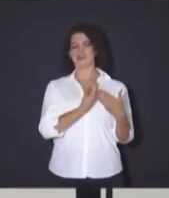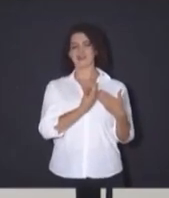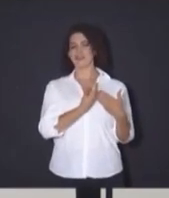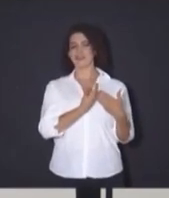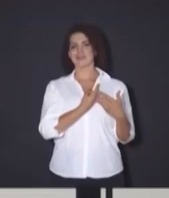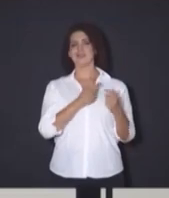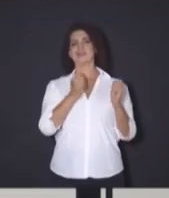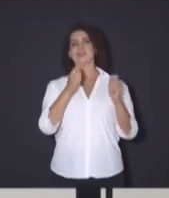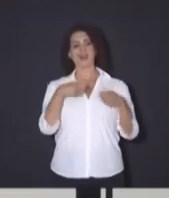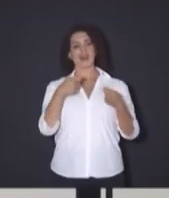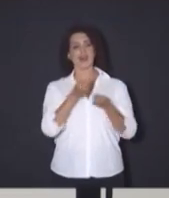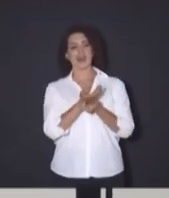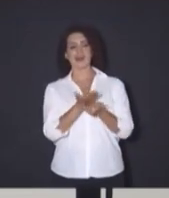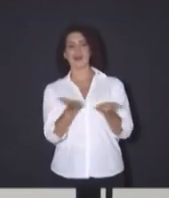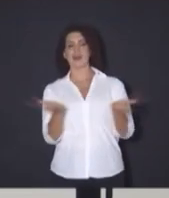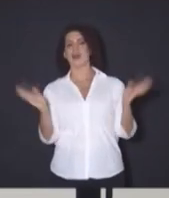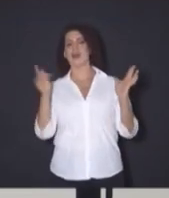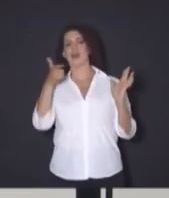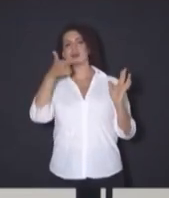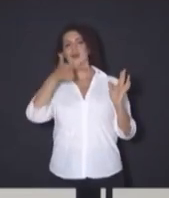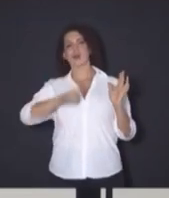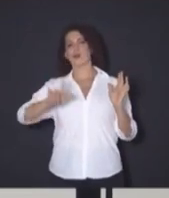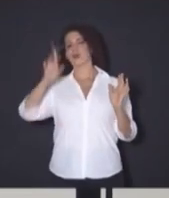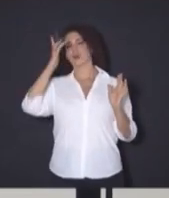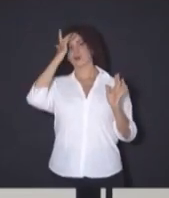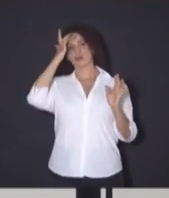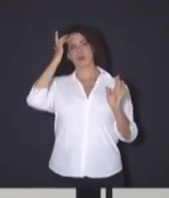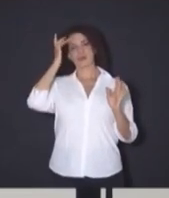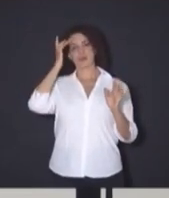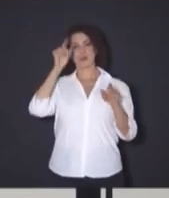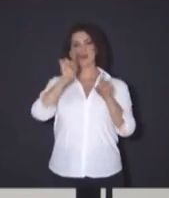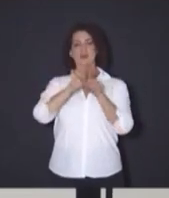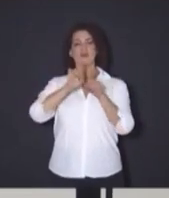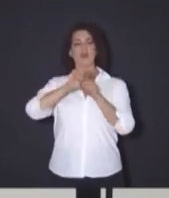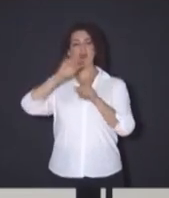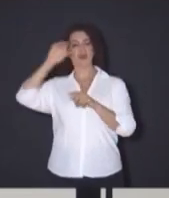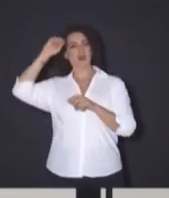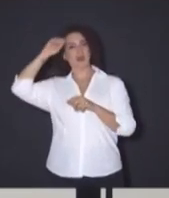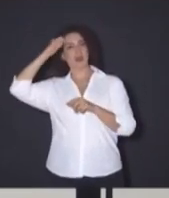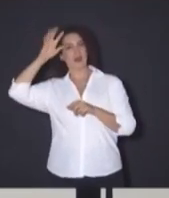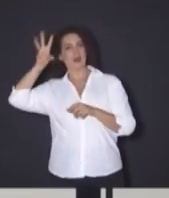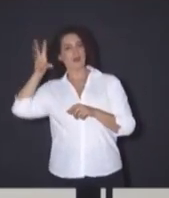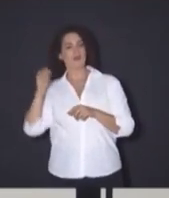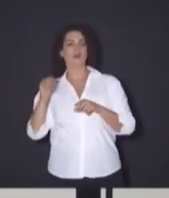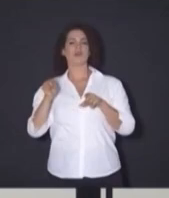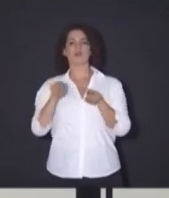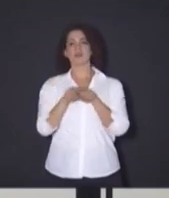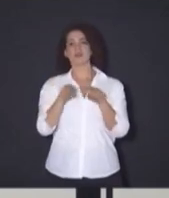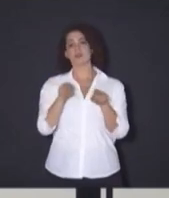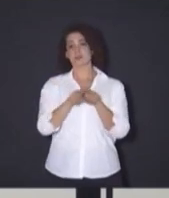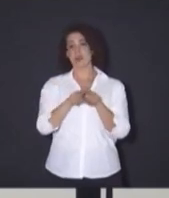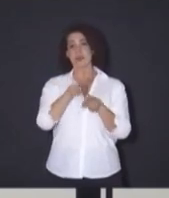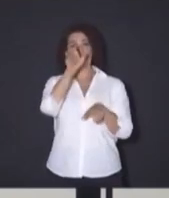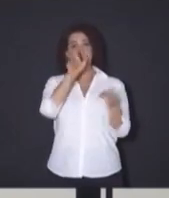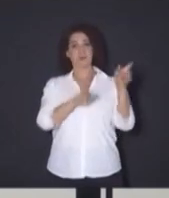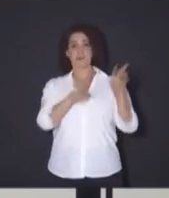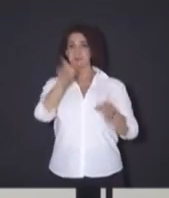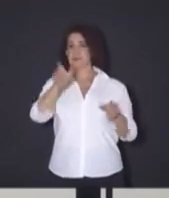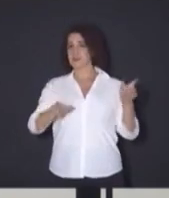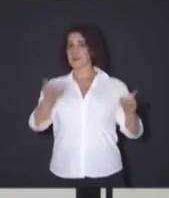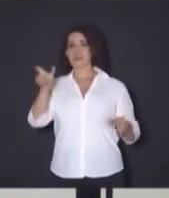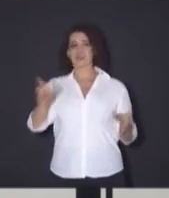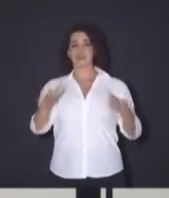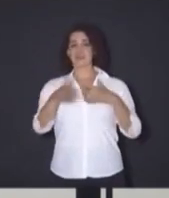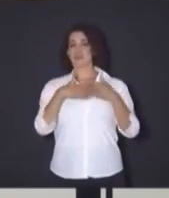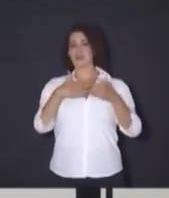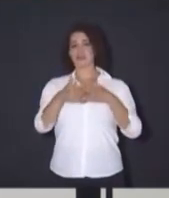Serve para todos os outros descendentes africanos e serve também para o ser humano, todo ele,